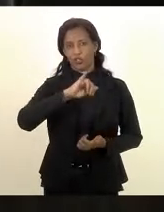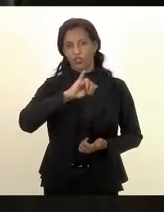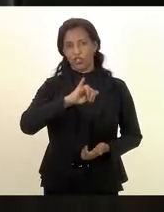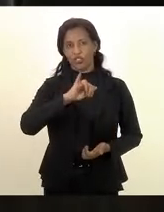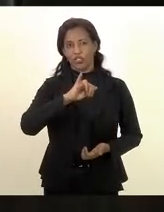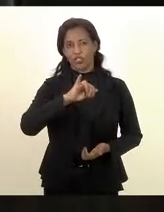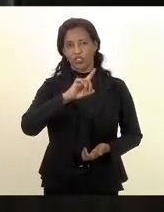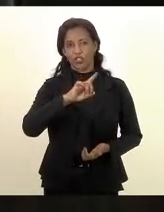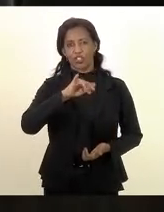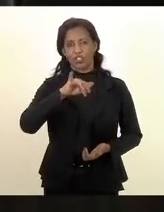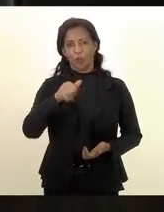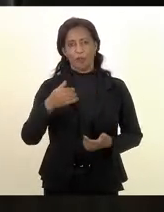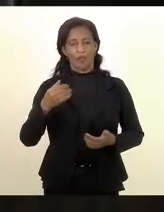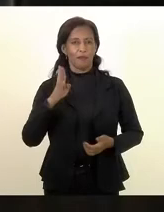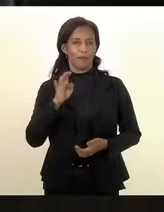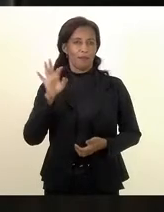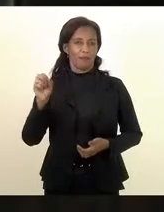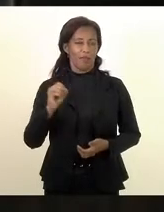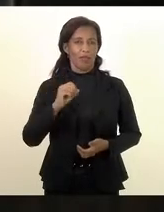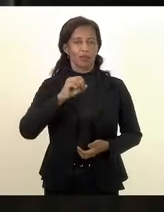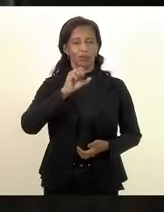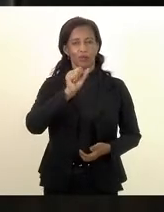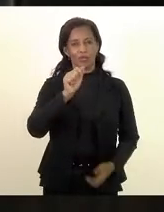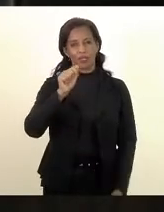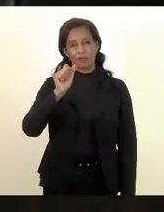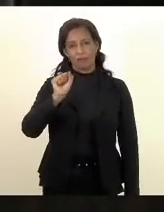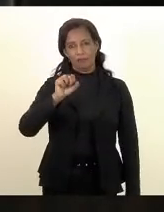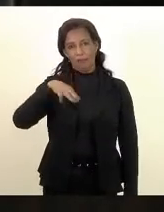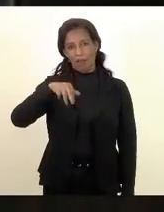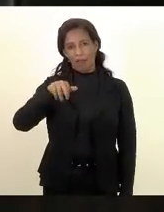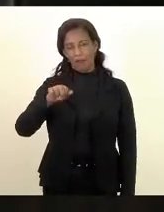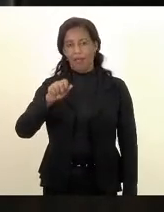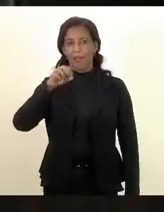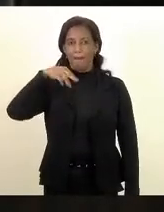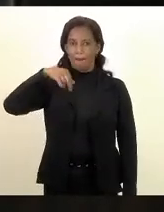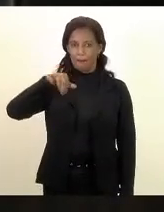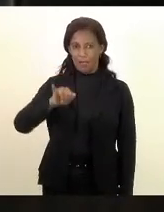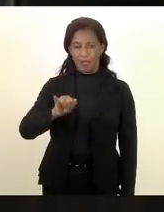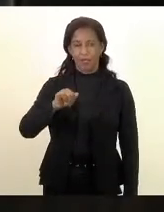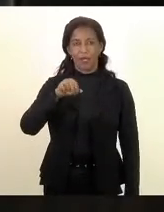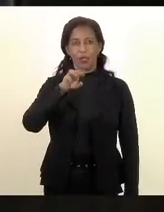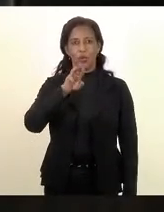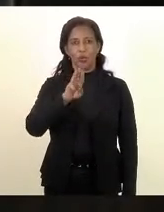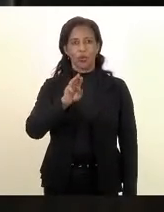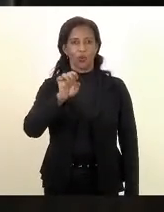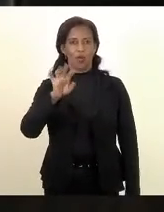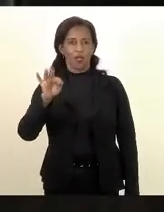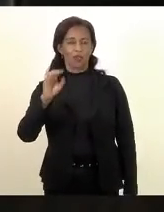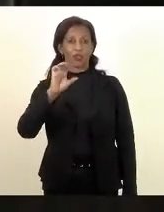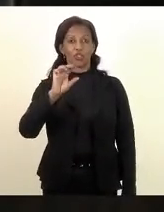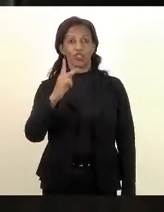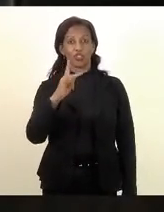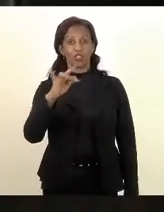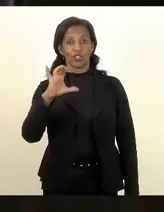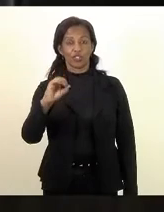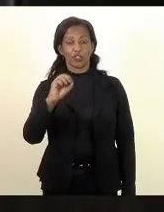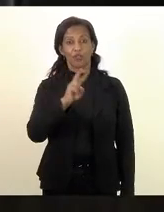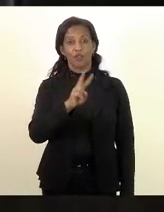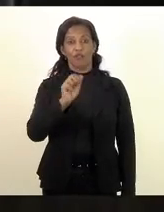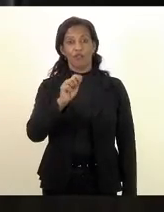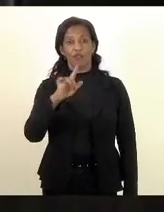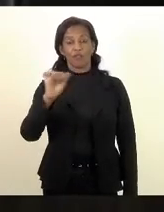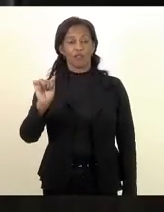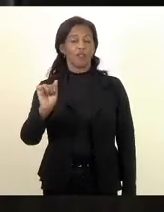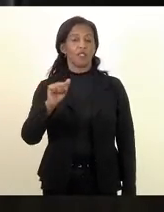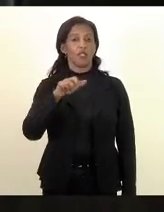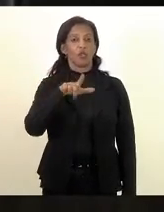Júnior Bebeto Samuel Malafaia Daniel Liberon Carlos Mink Wellington José Chiquinho da Mangueira Valdeci da Saúde Luiz